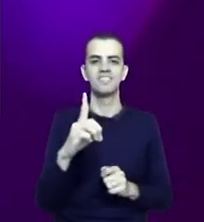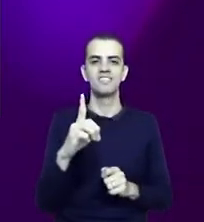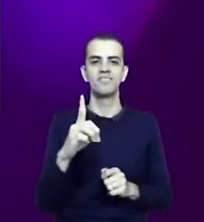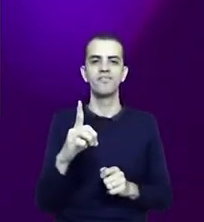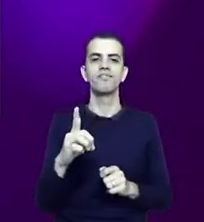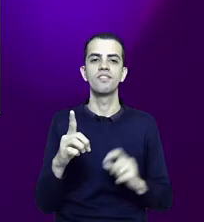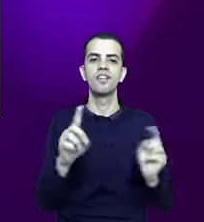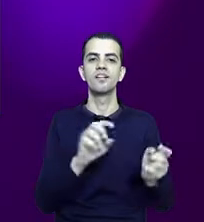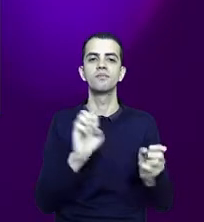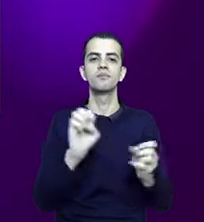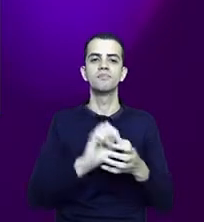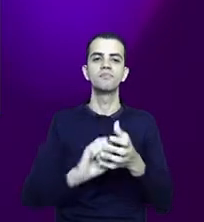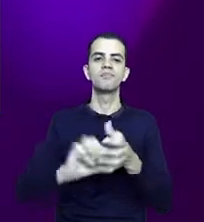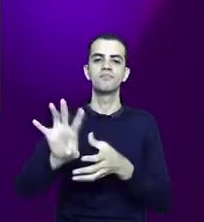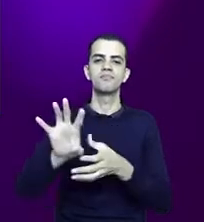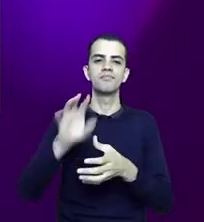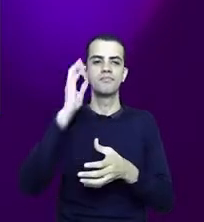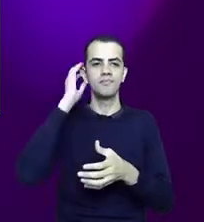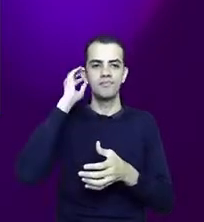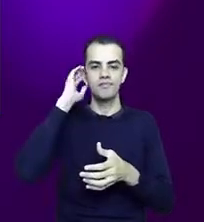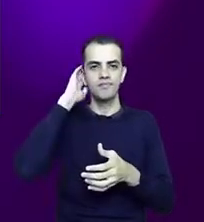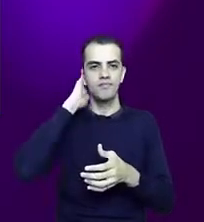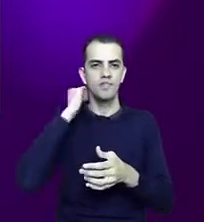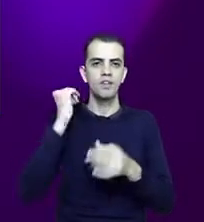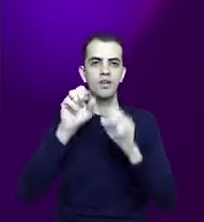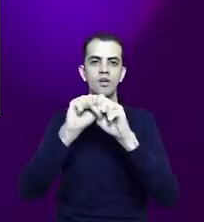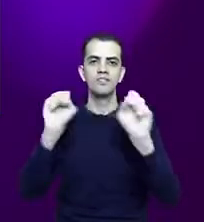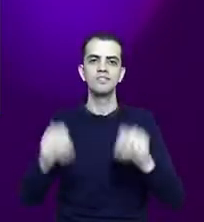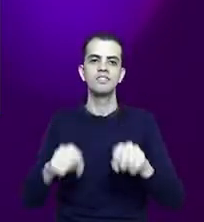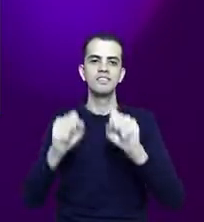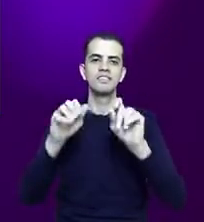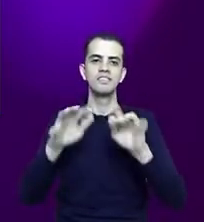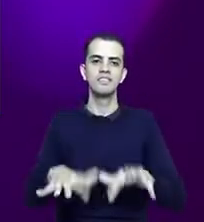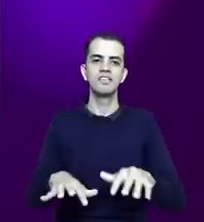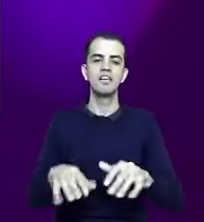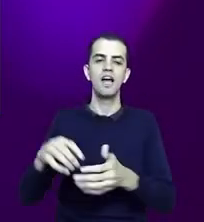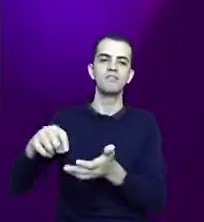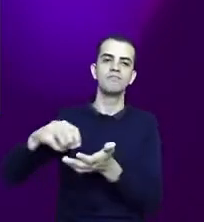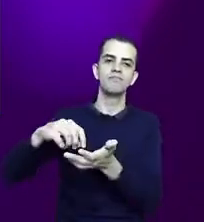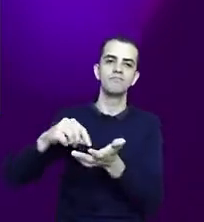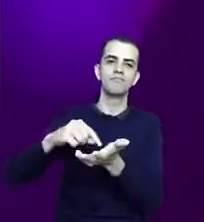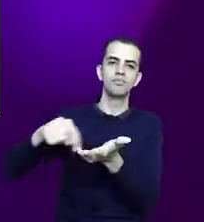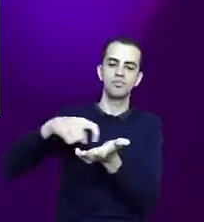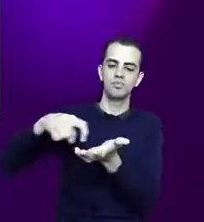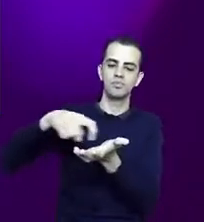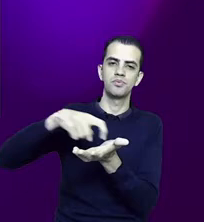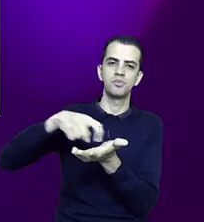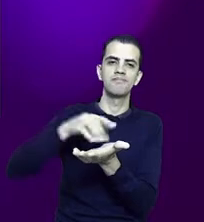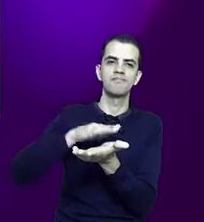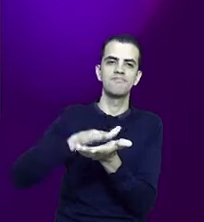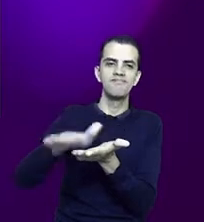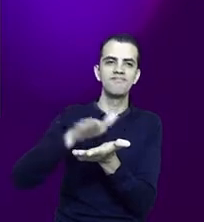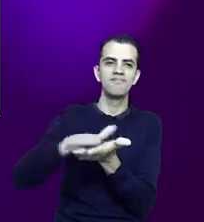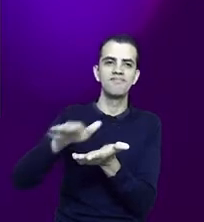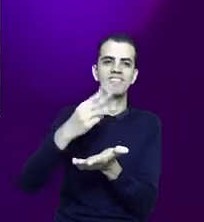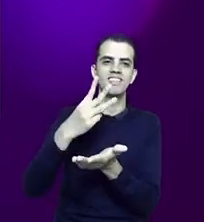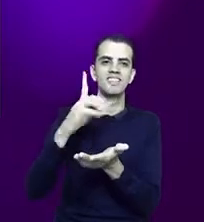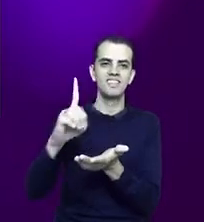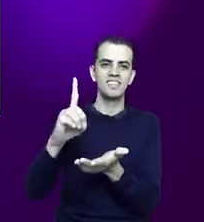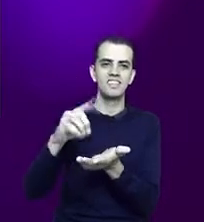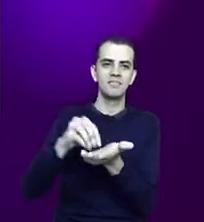é exportada, né, por esse software para a nossa impressora 3D, de forma que nós conseguimos ter um modelo exato